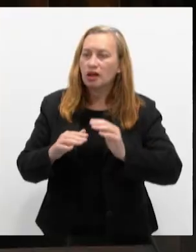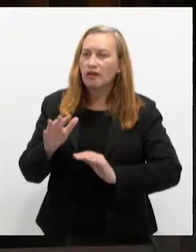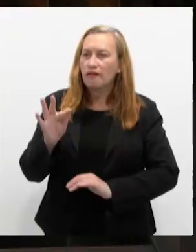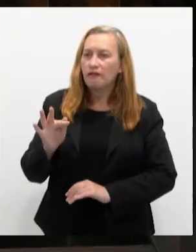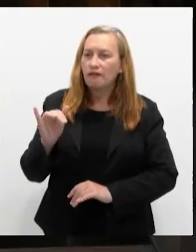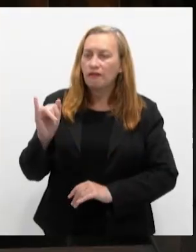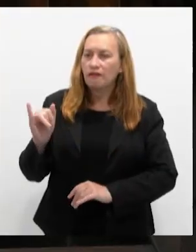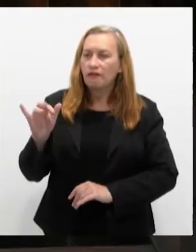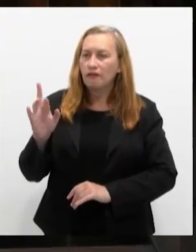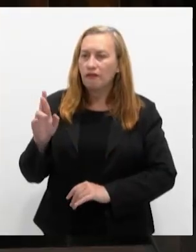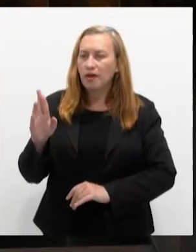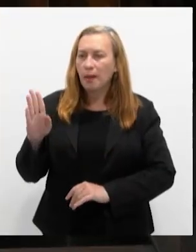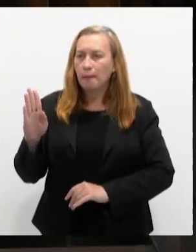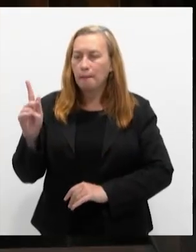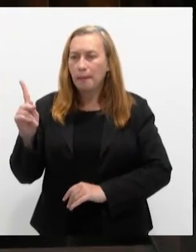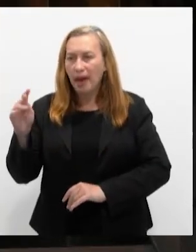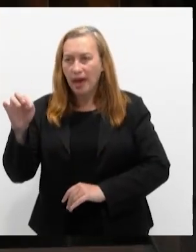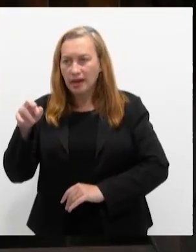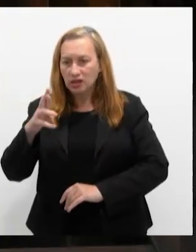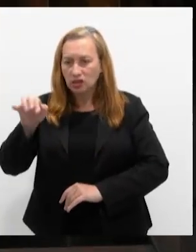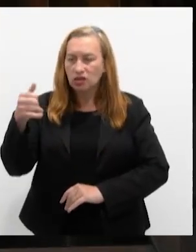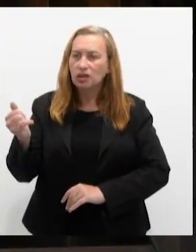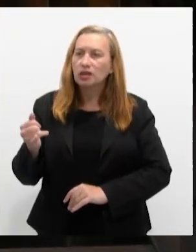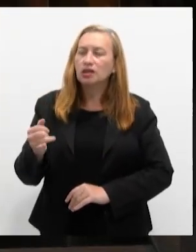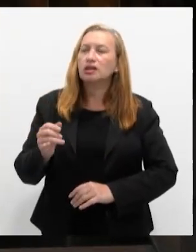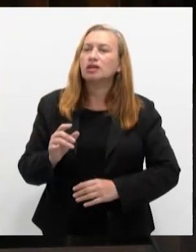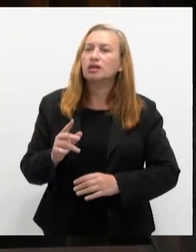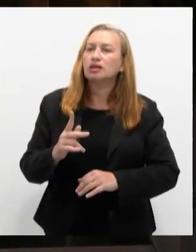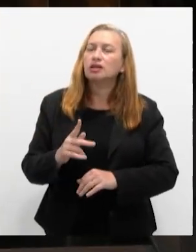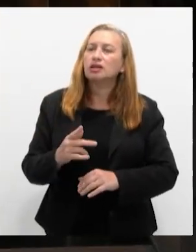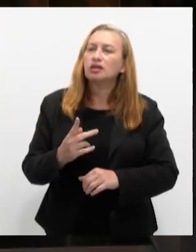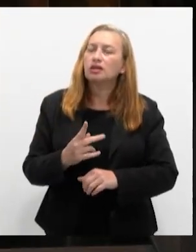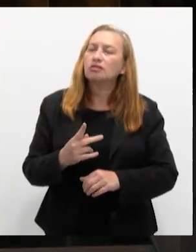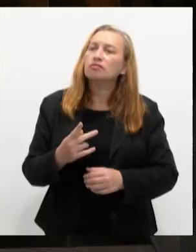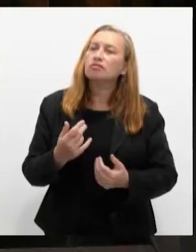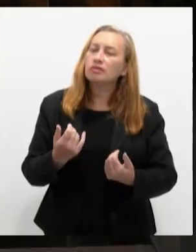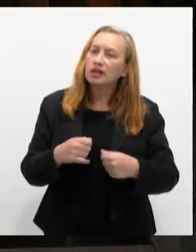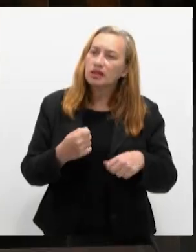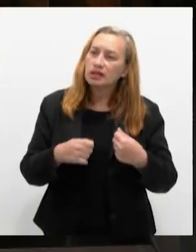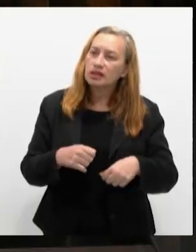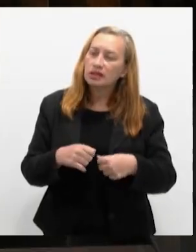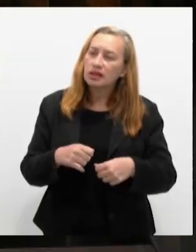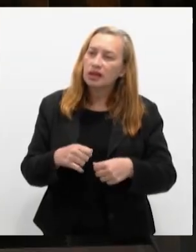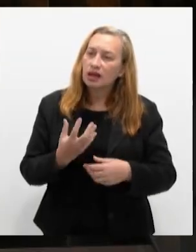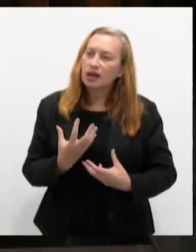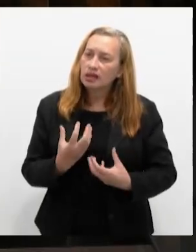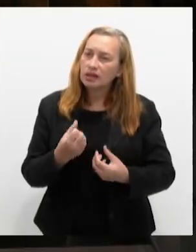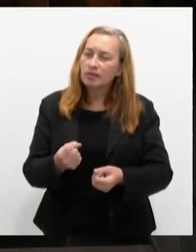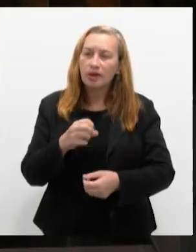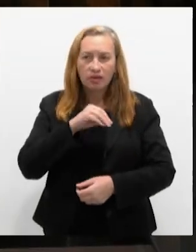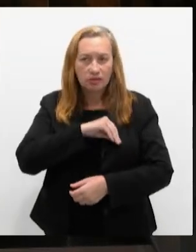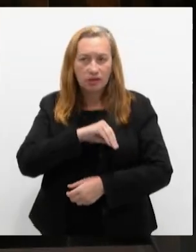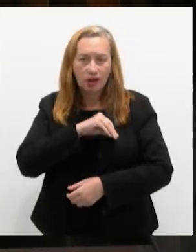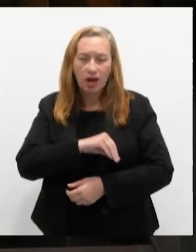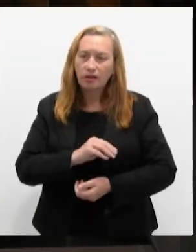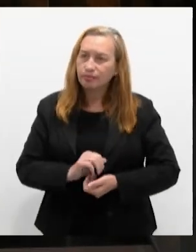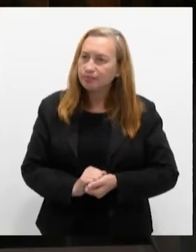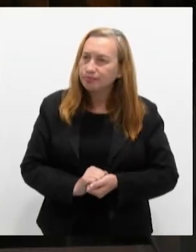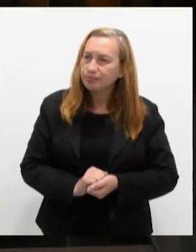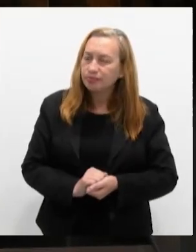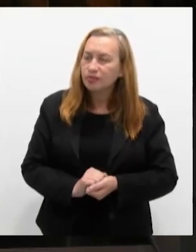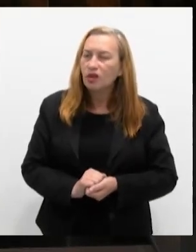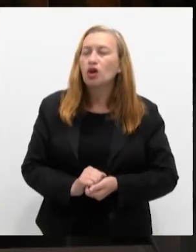a gratificação de desempenho, mas não recebem, enquanto os da Emater e da Pesagro recebem.